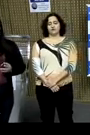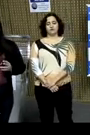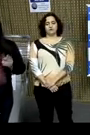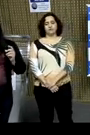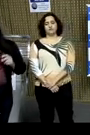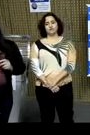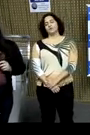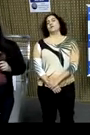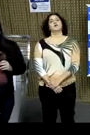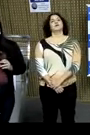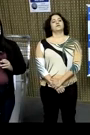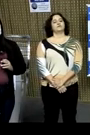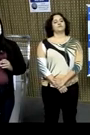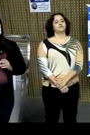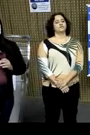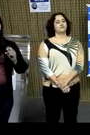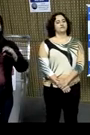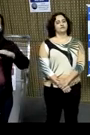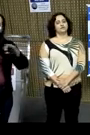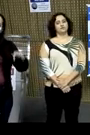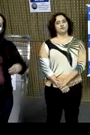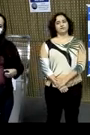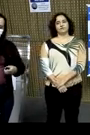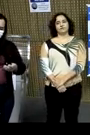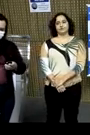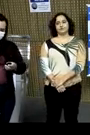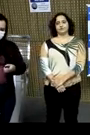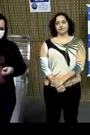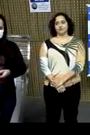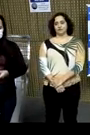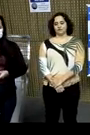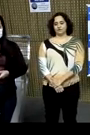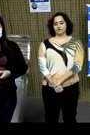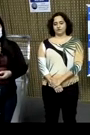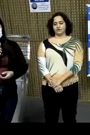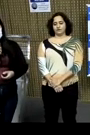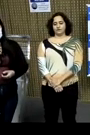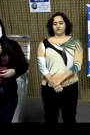aqui no Comitê Municipal de Prevenção de Mortalidade quanto entre a equipe.